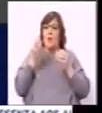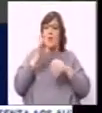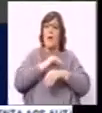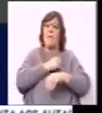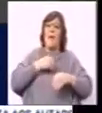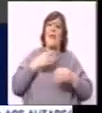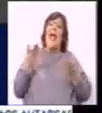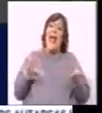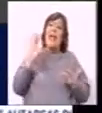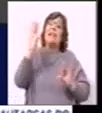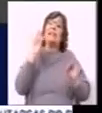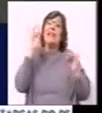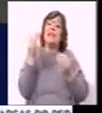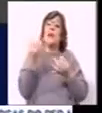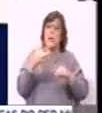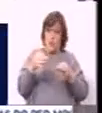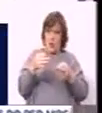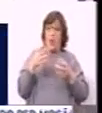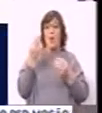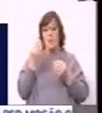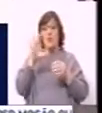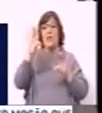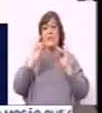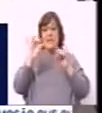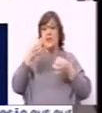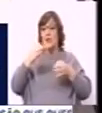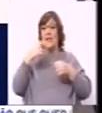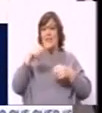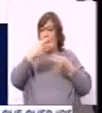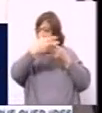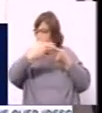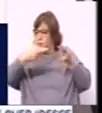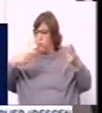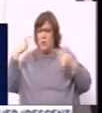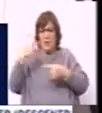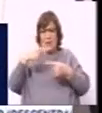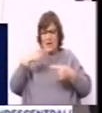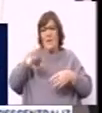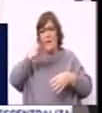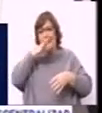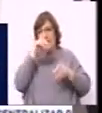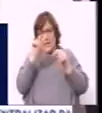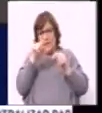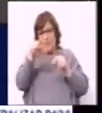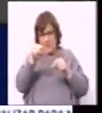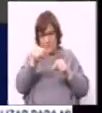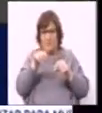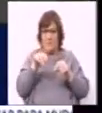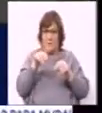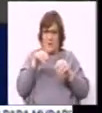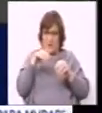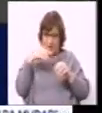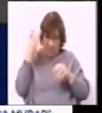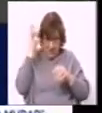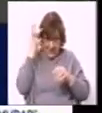fizeram e seleção natural portanto essa expansão natural existe em todas as espécies mas de alguma forma ser abordado também nestas matérias da